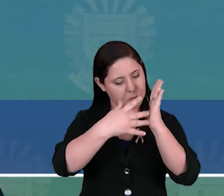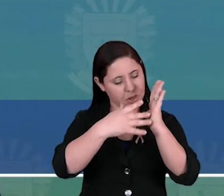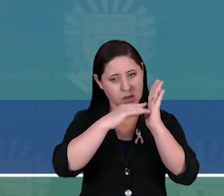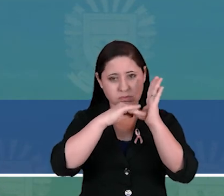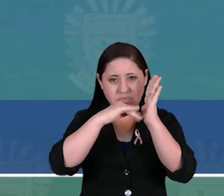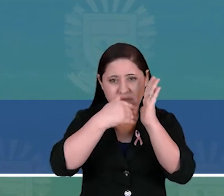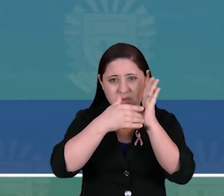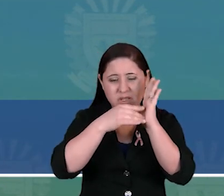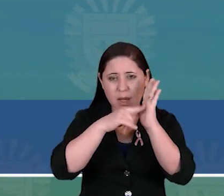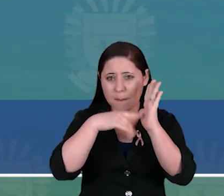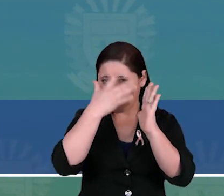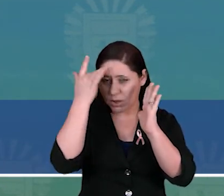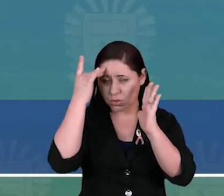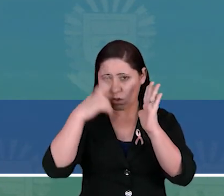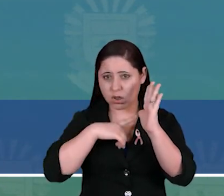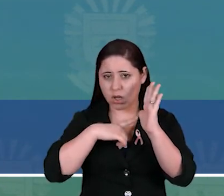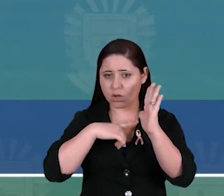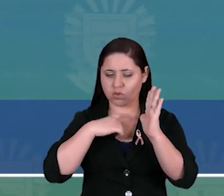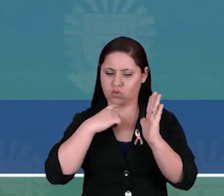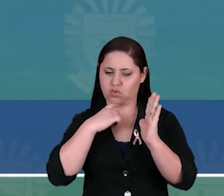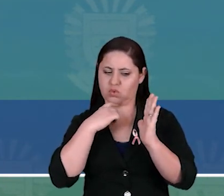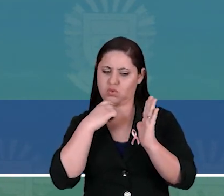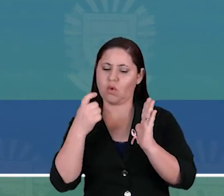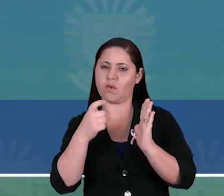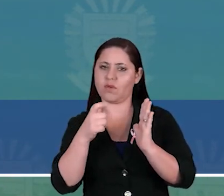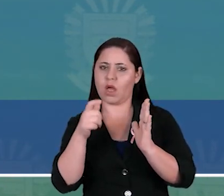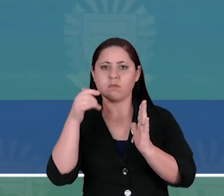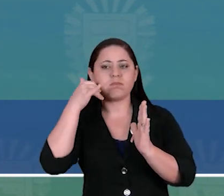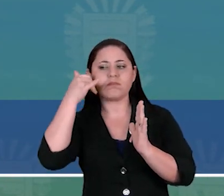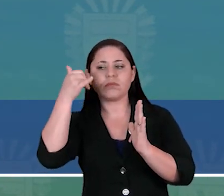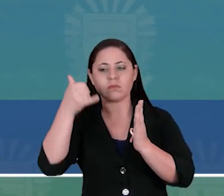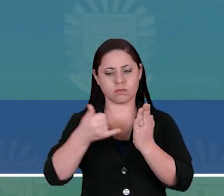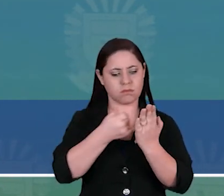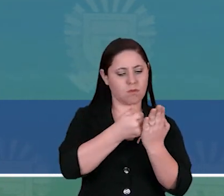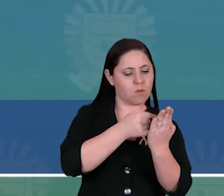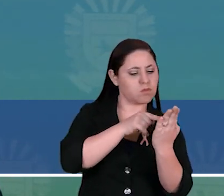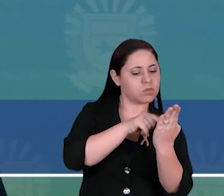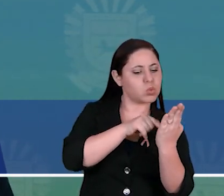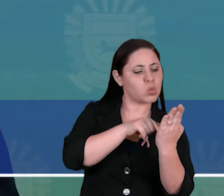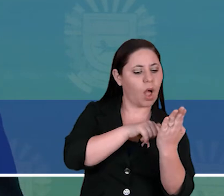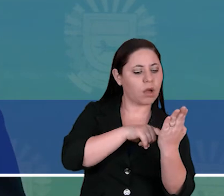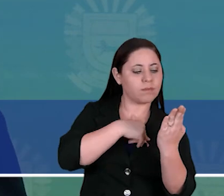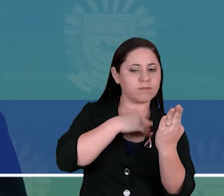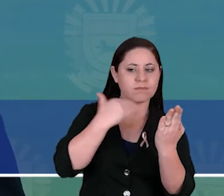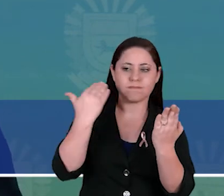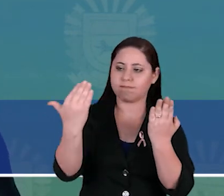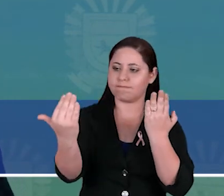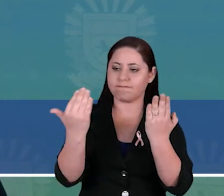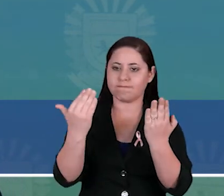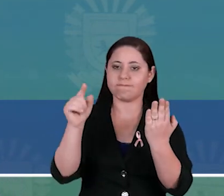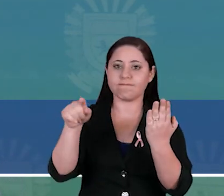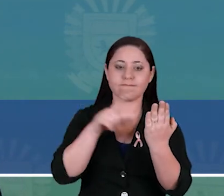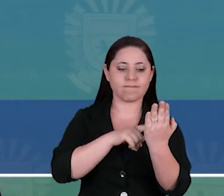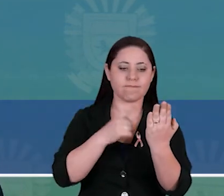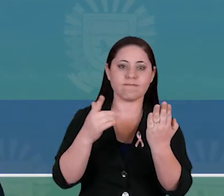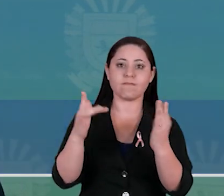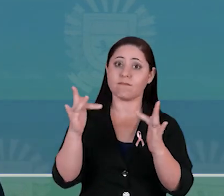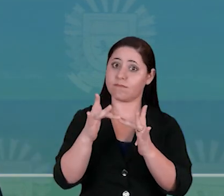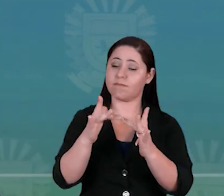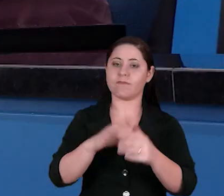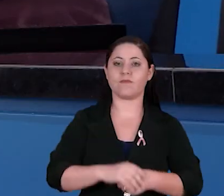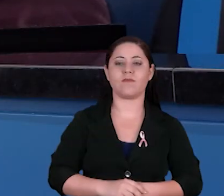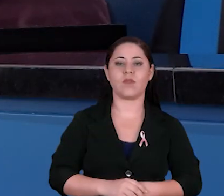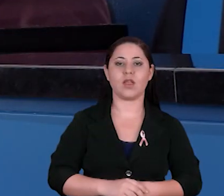onde as pessoas que têm alguma dúvida daquele agente de saúde, ele acessar e ter a ficha completa do